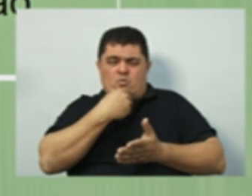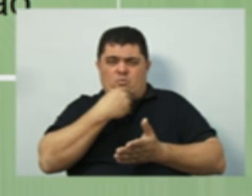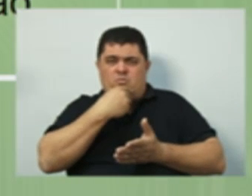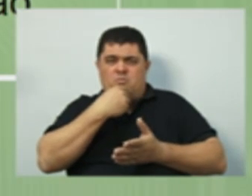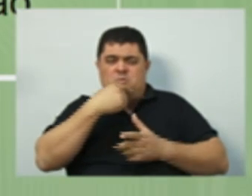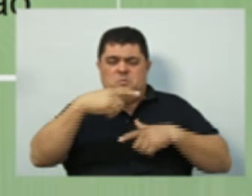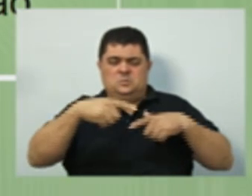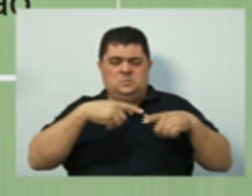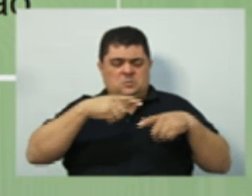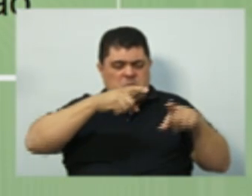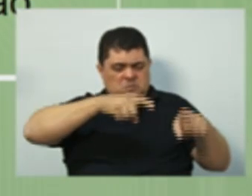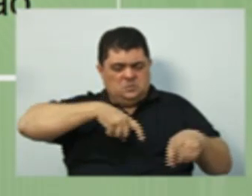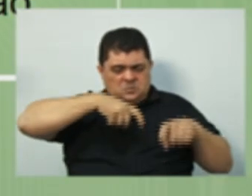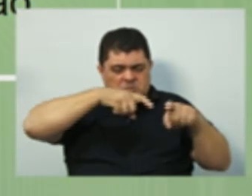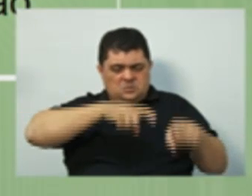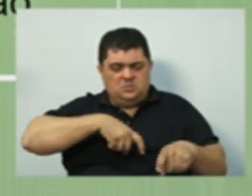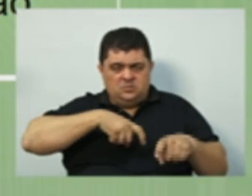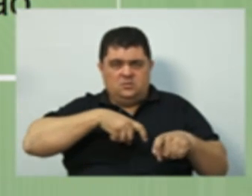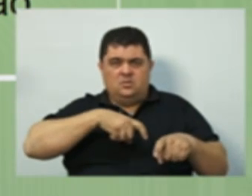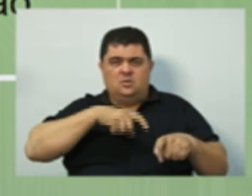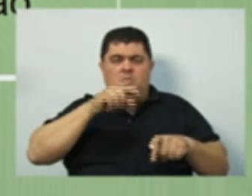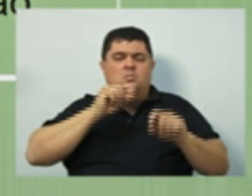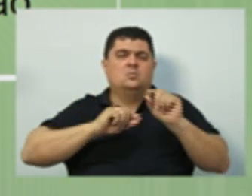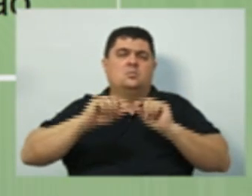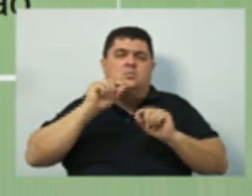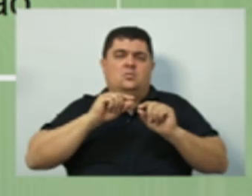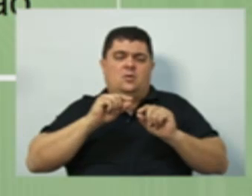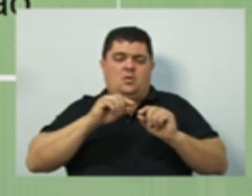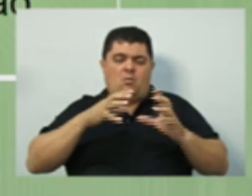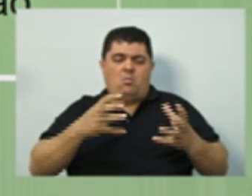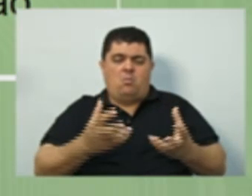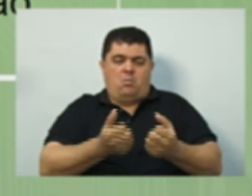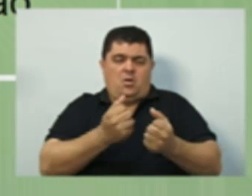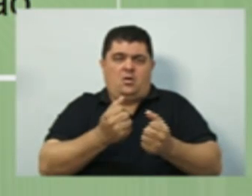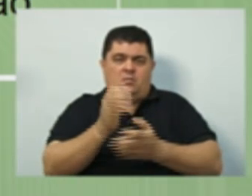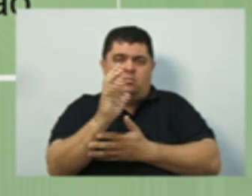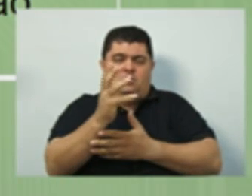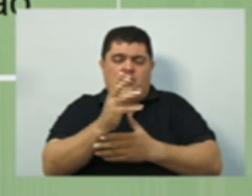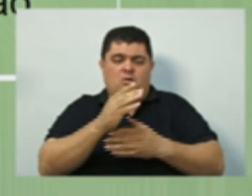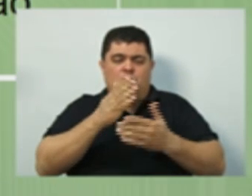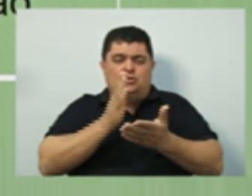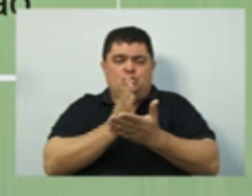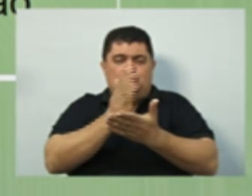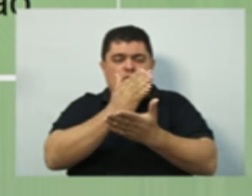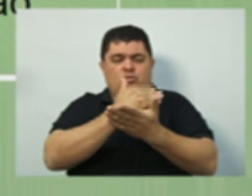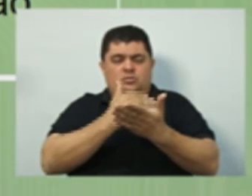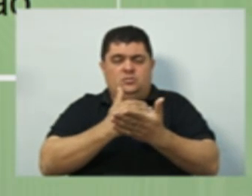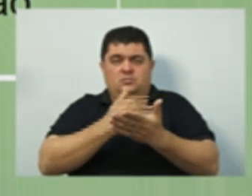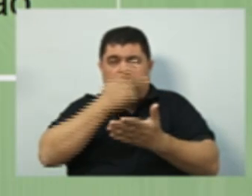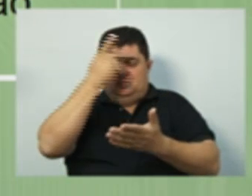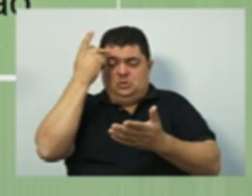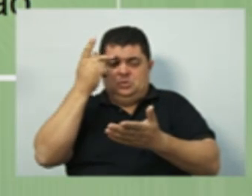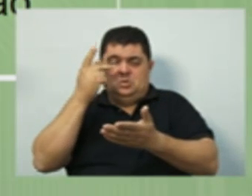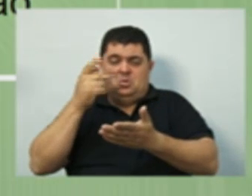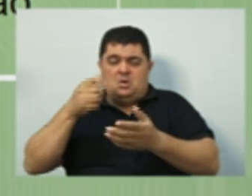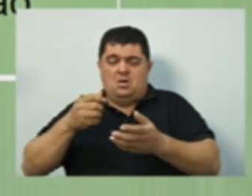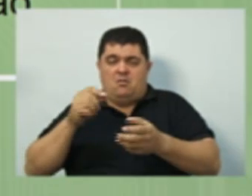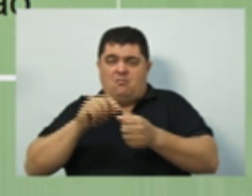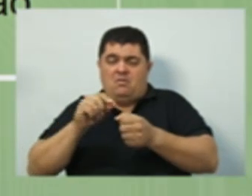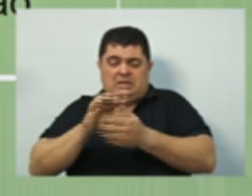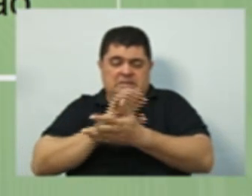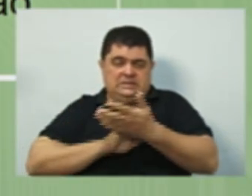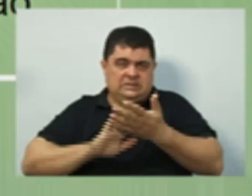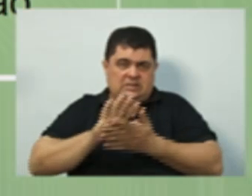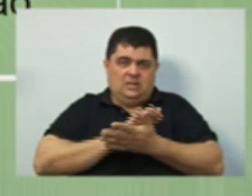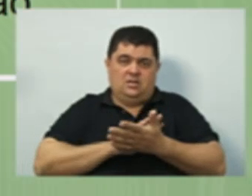vida na enxada. O que eu colho é dividido com quem não planta nada.